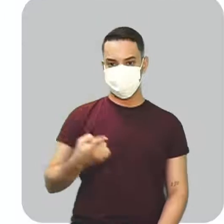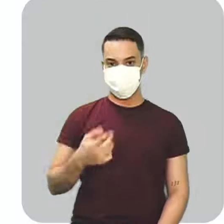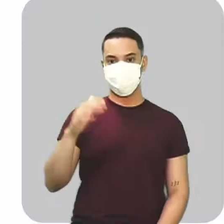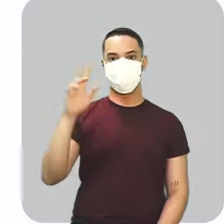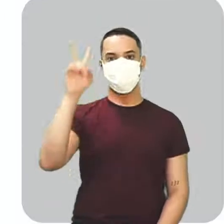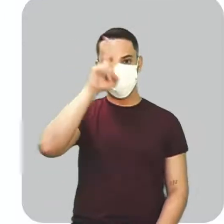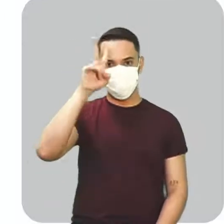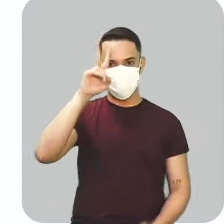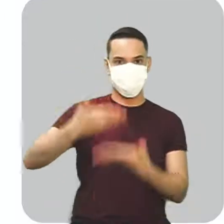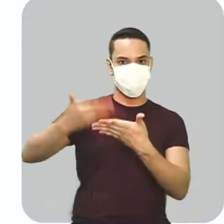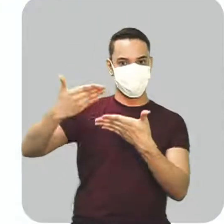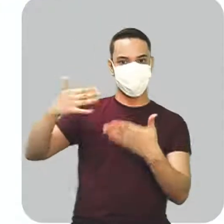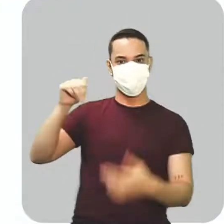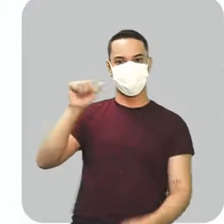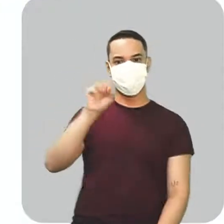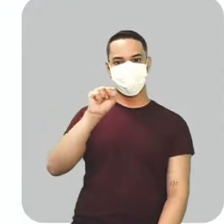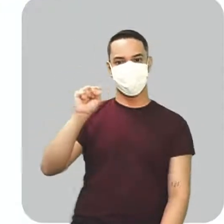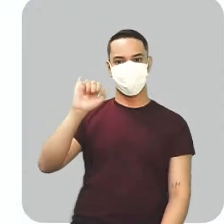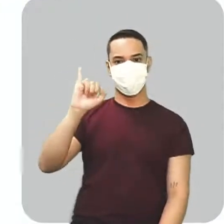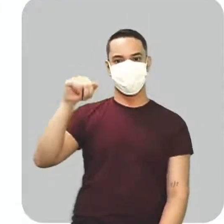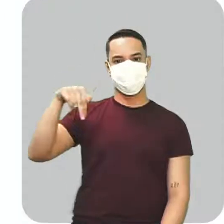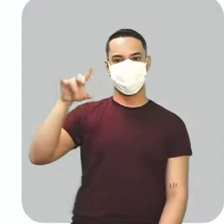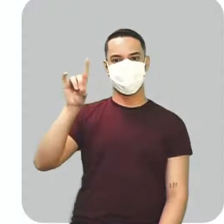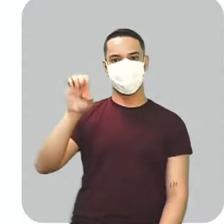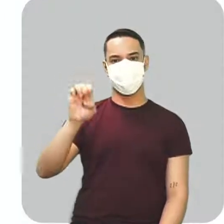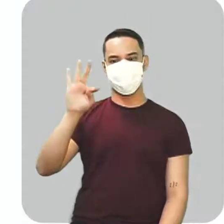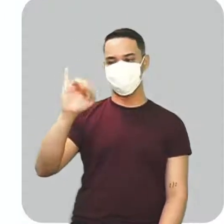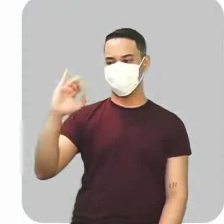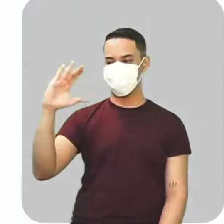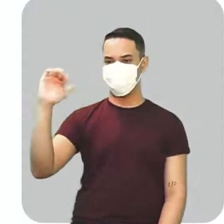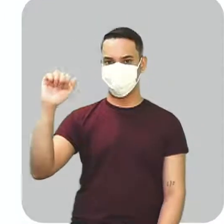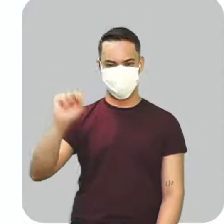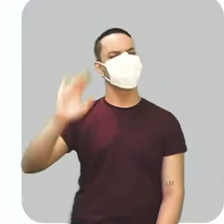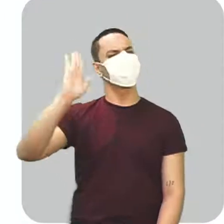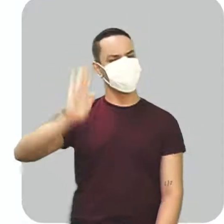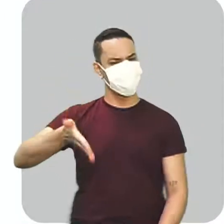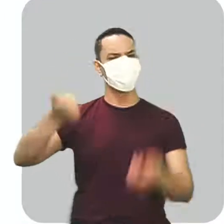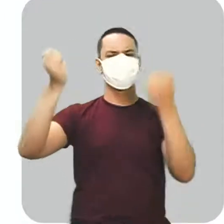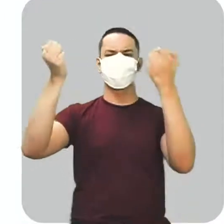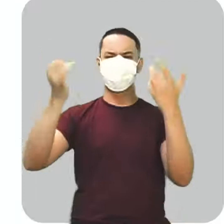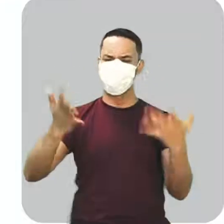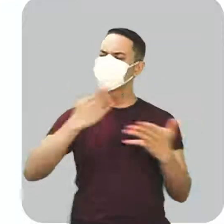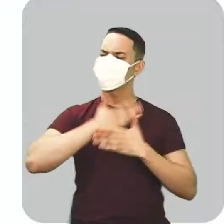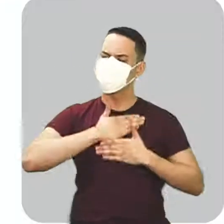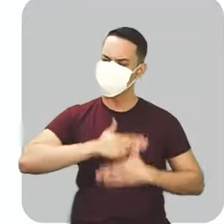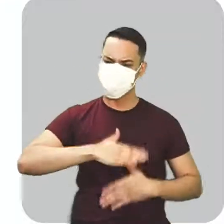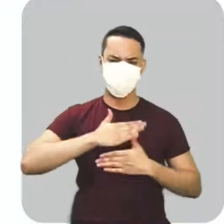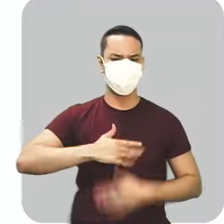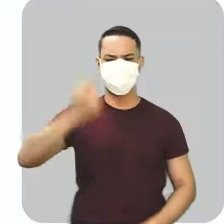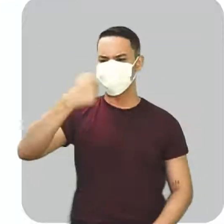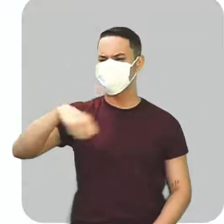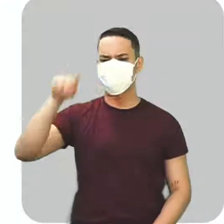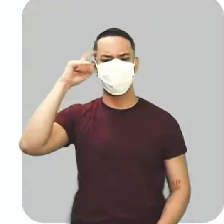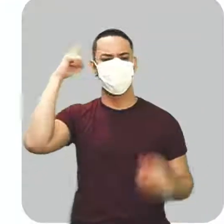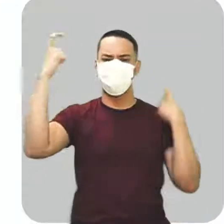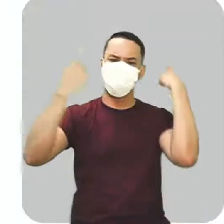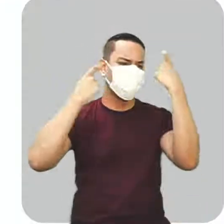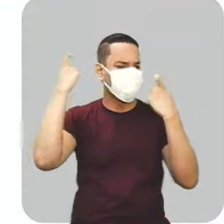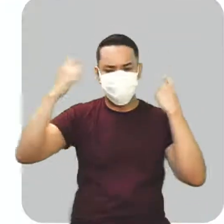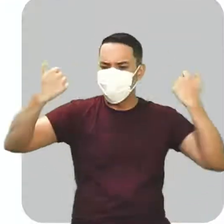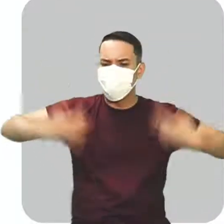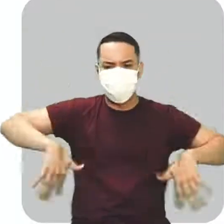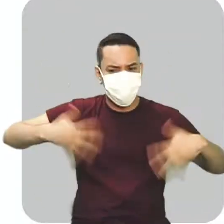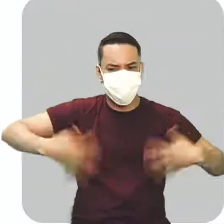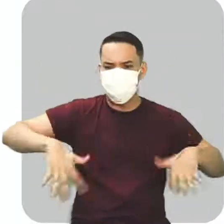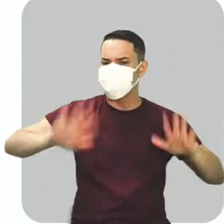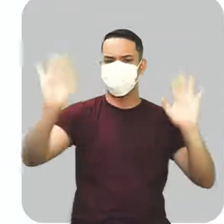coordenadas assindéticas. Meu Deus, agora ficou mais confuso. Relaxe, amadinho. Não,